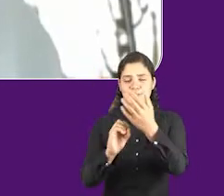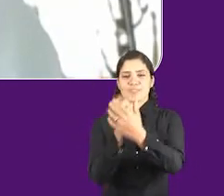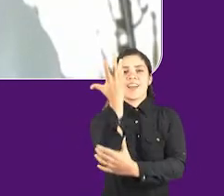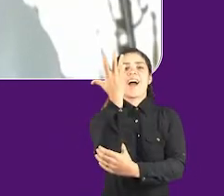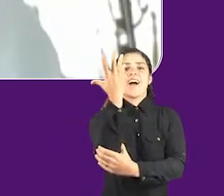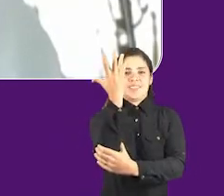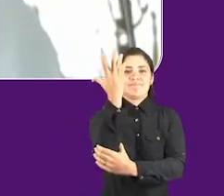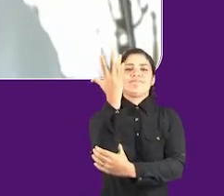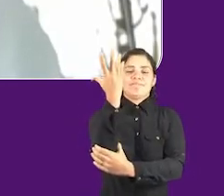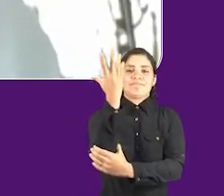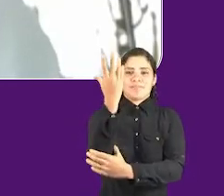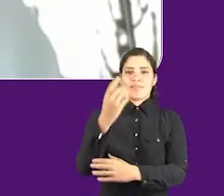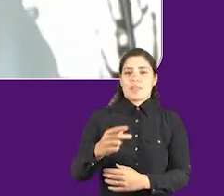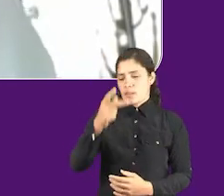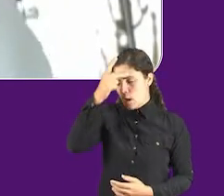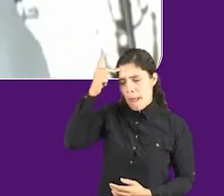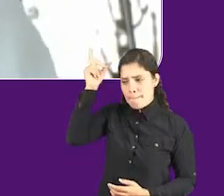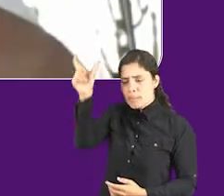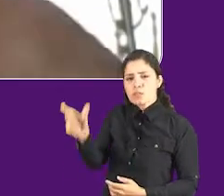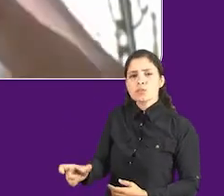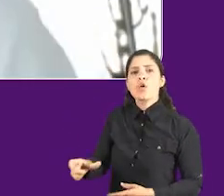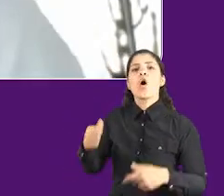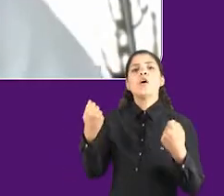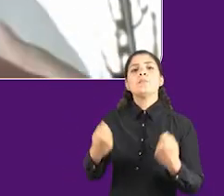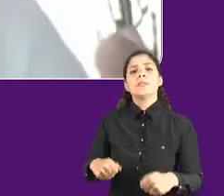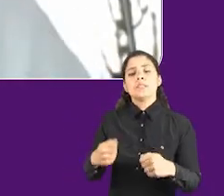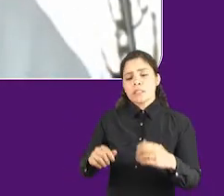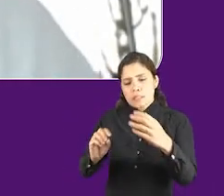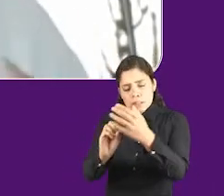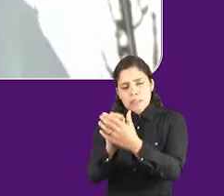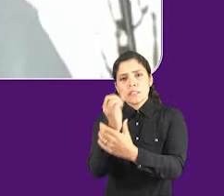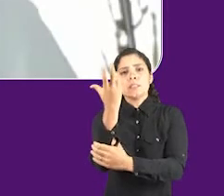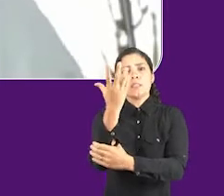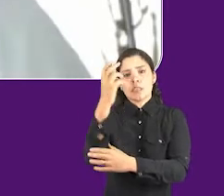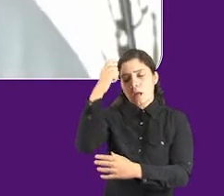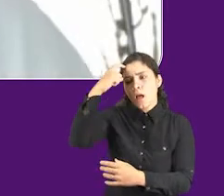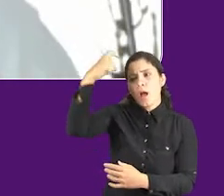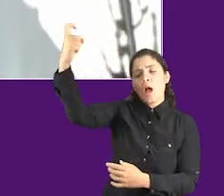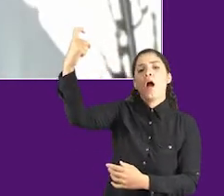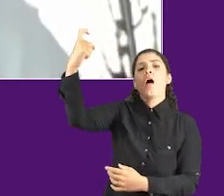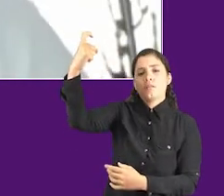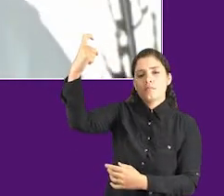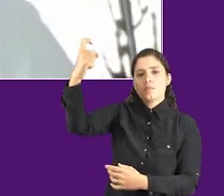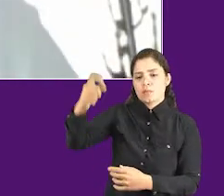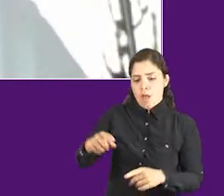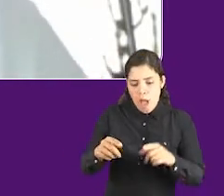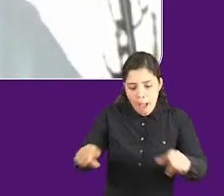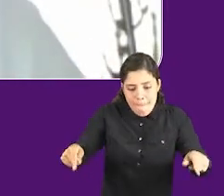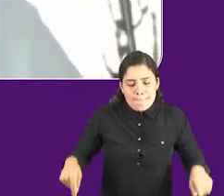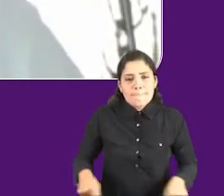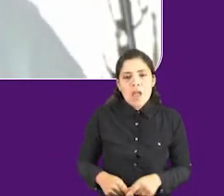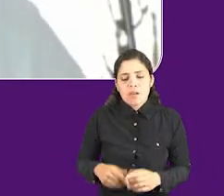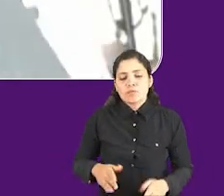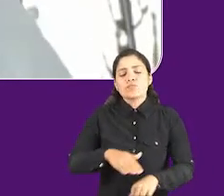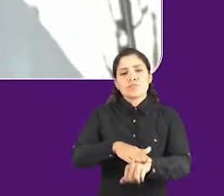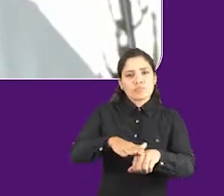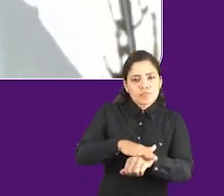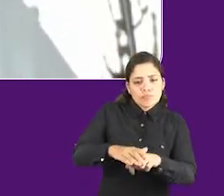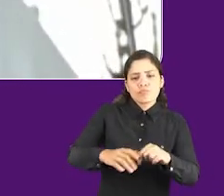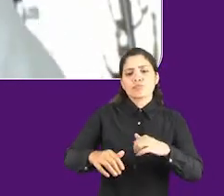seja da possibilidade as pessoas exprimir as suas ideias colocar as ideias na mesa a